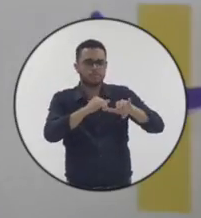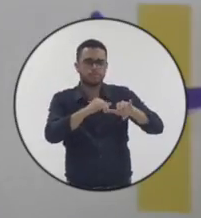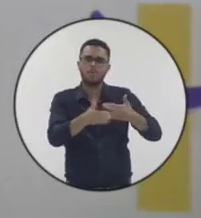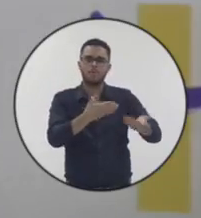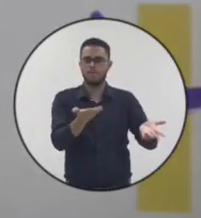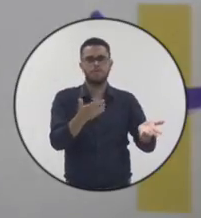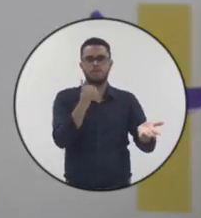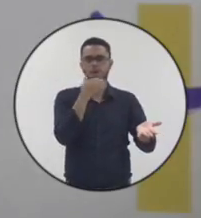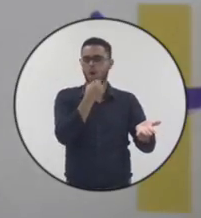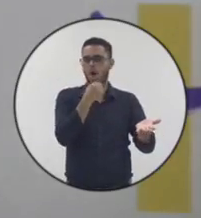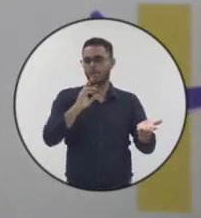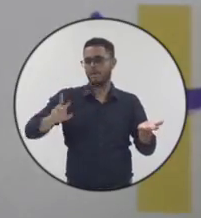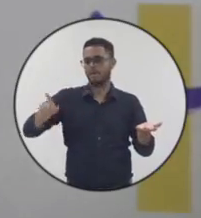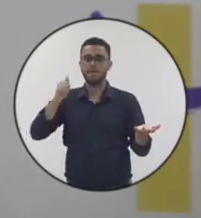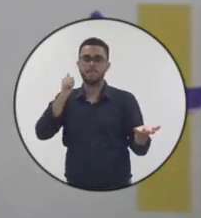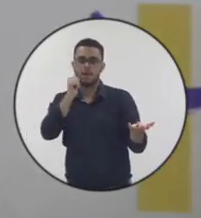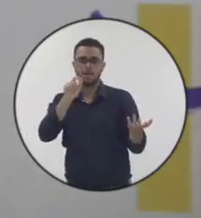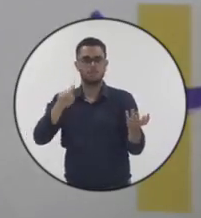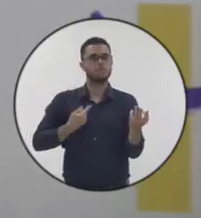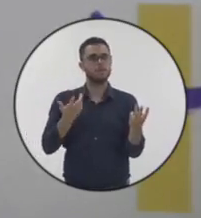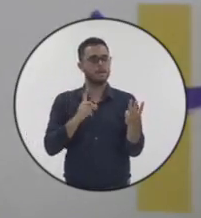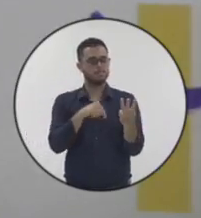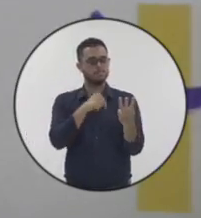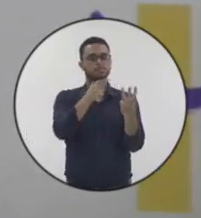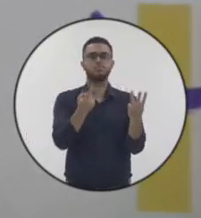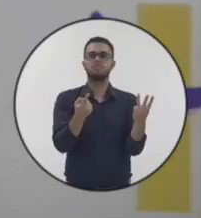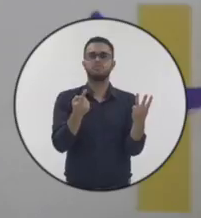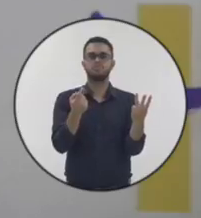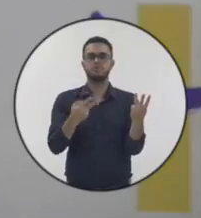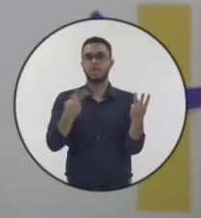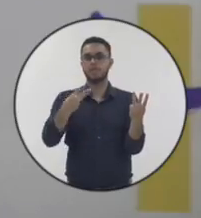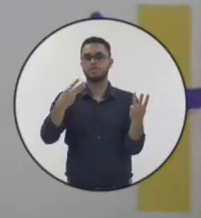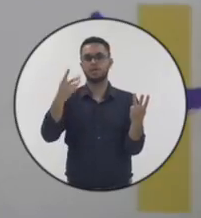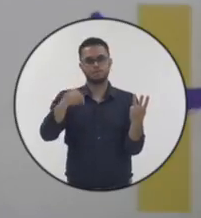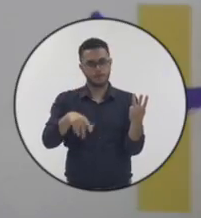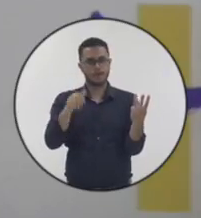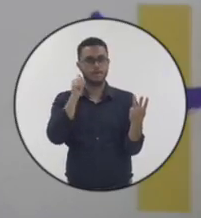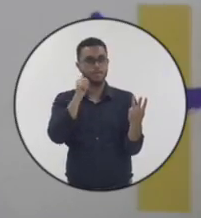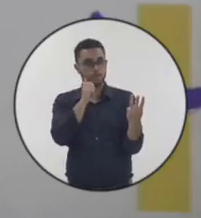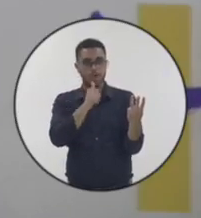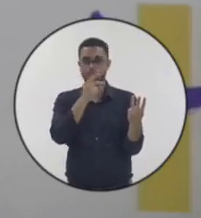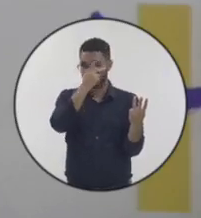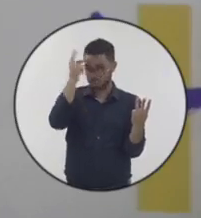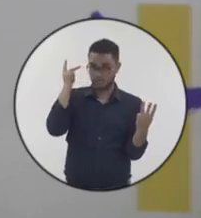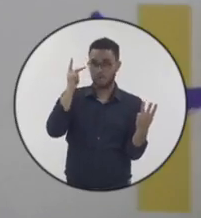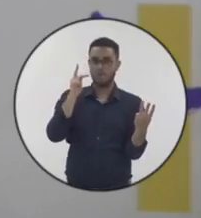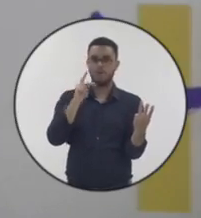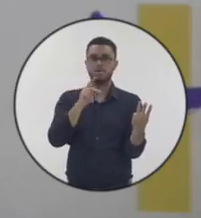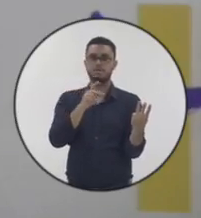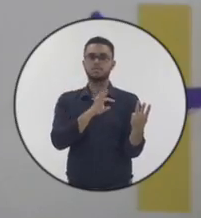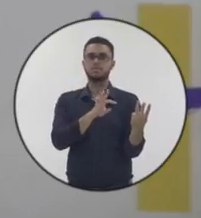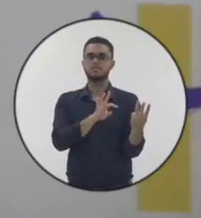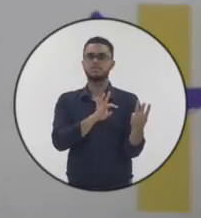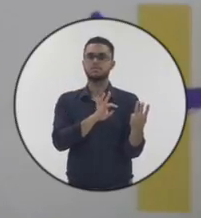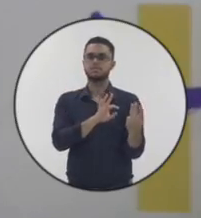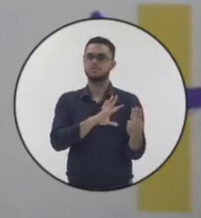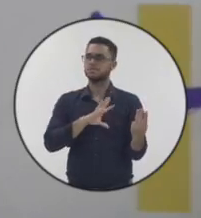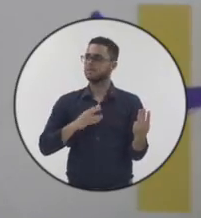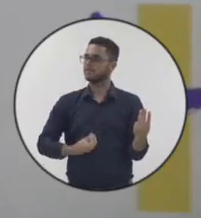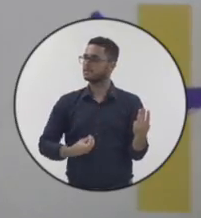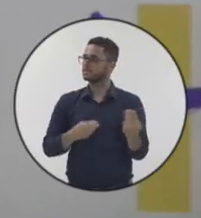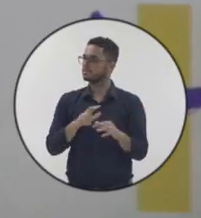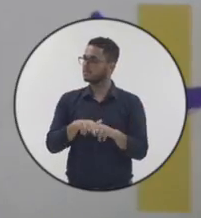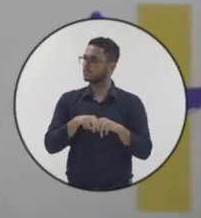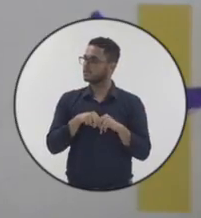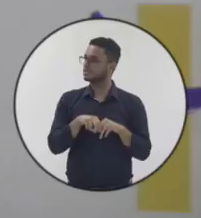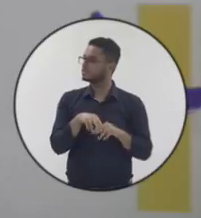mulher, né? Nós queremos ter o direito de ter a nossa expressão garantida, nós, pessoas travestis. Então, ter um texto como esse